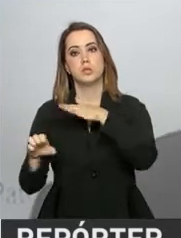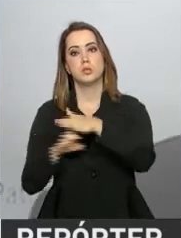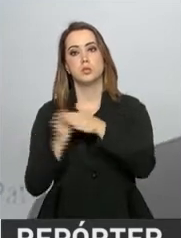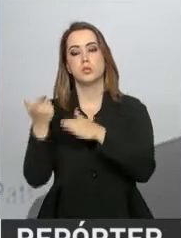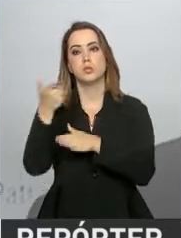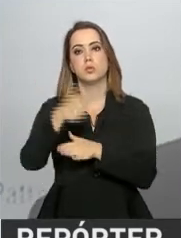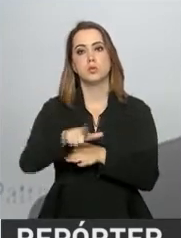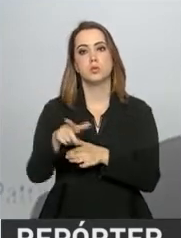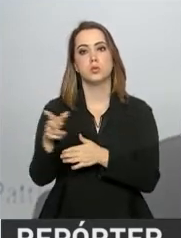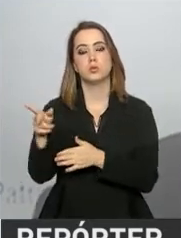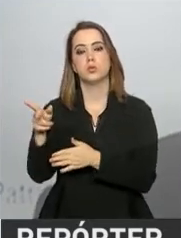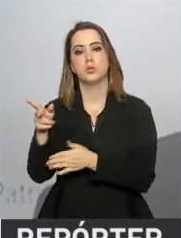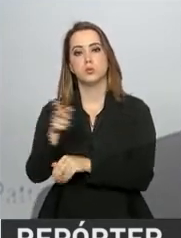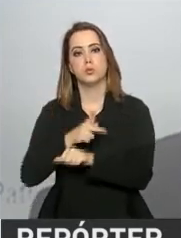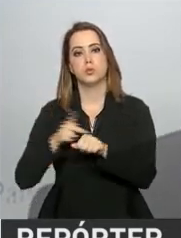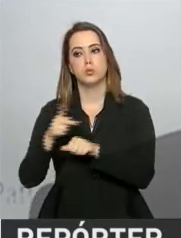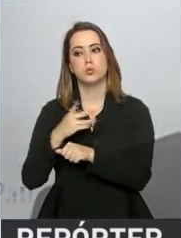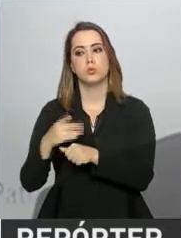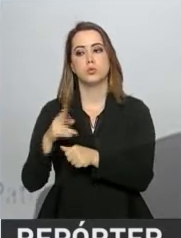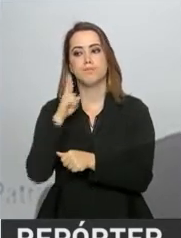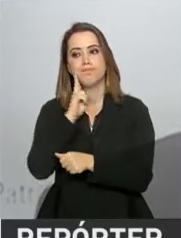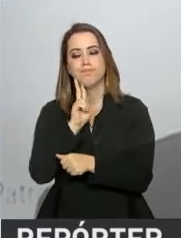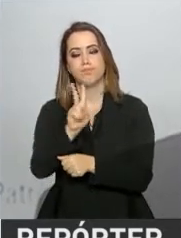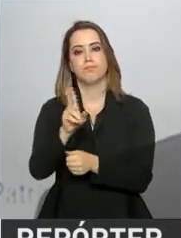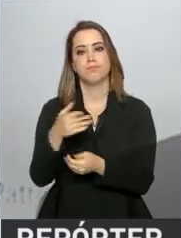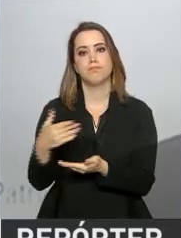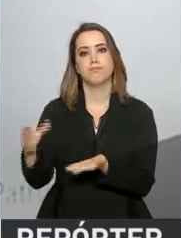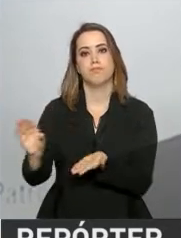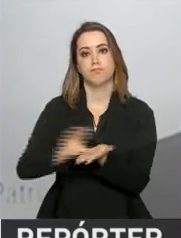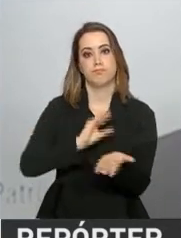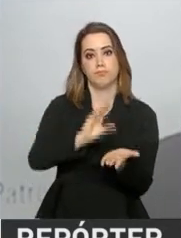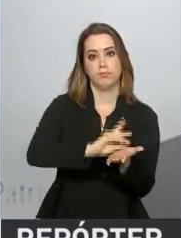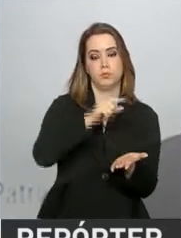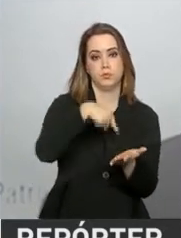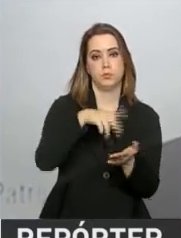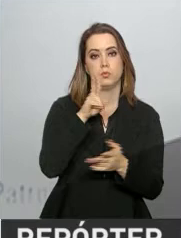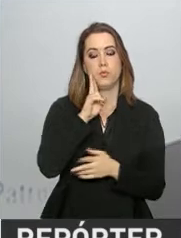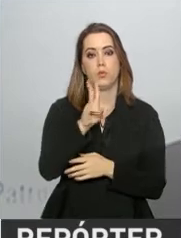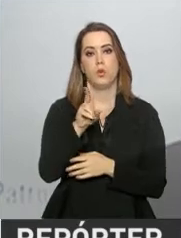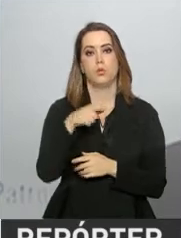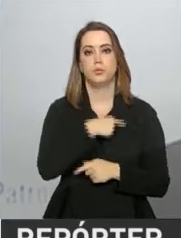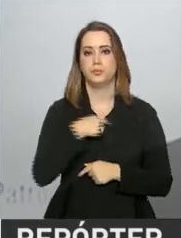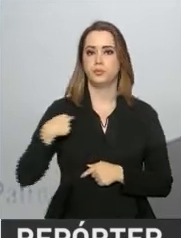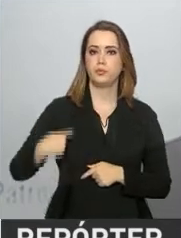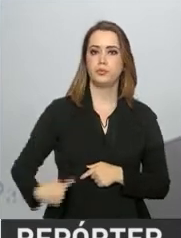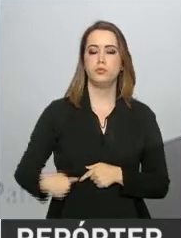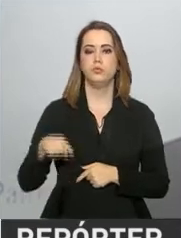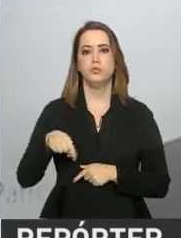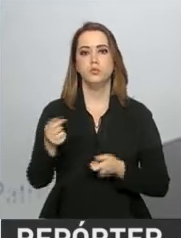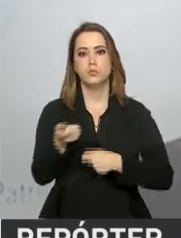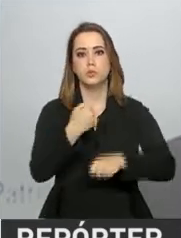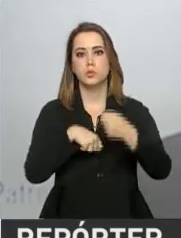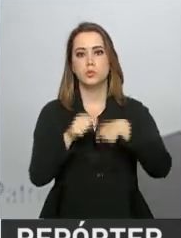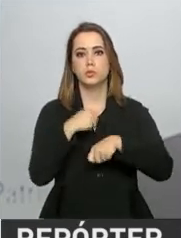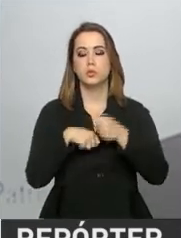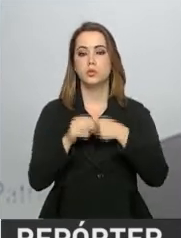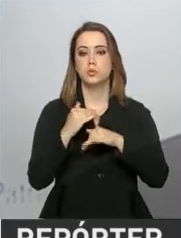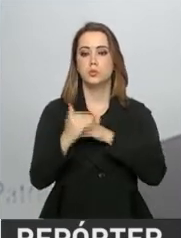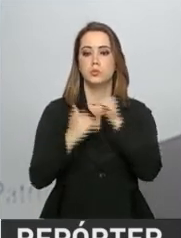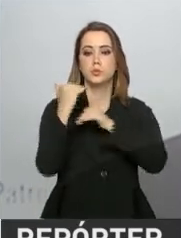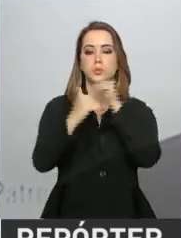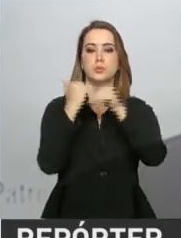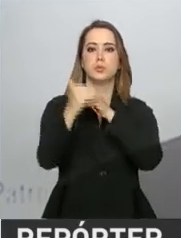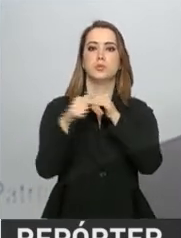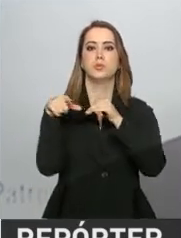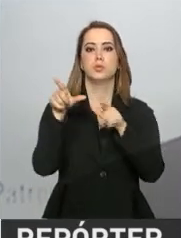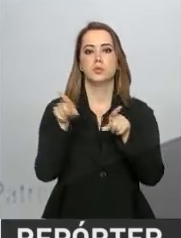países. E essa oportunidade na China vai ser uma oportunidade ímpar, porque a China, como todos sabem, é uma economia crescente e que tem